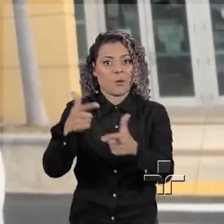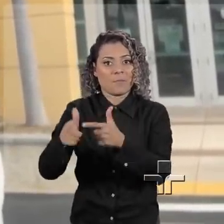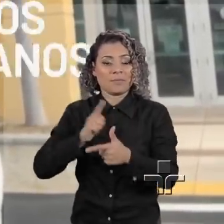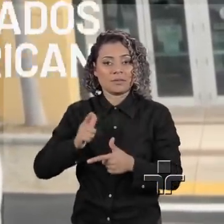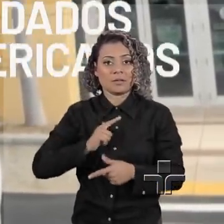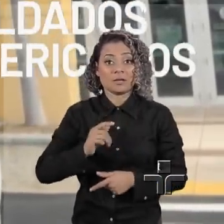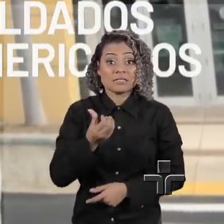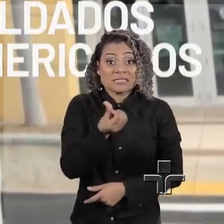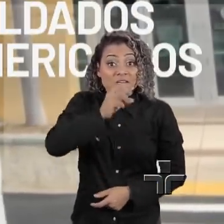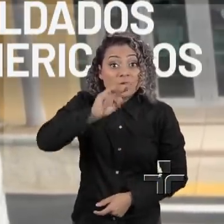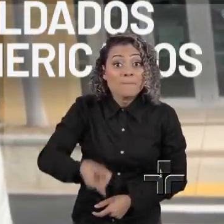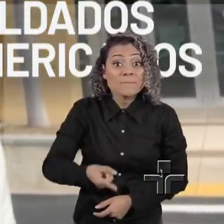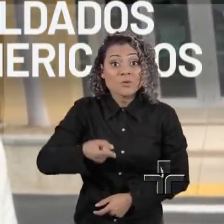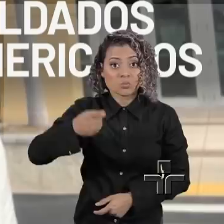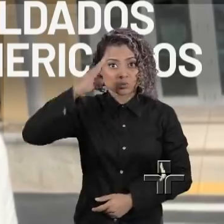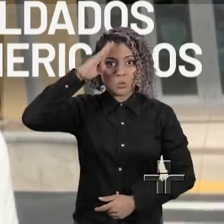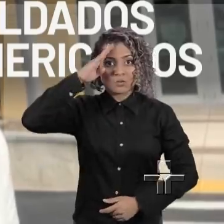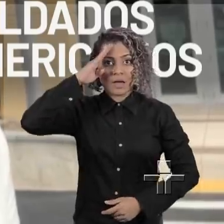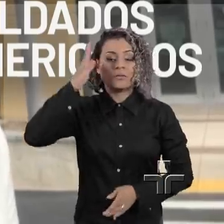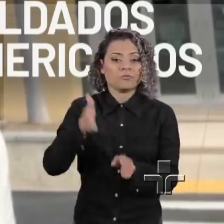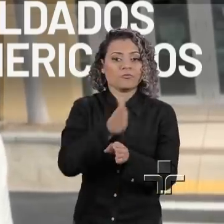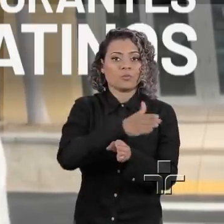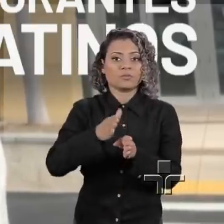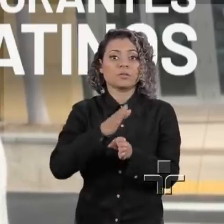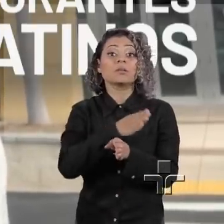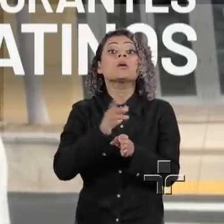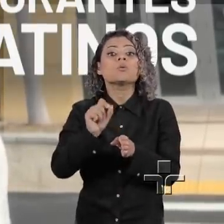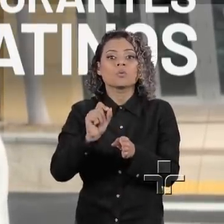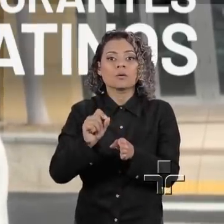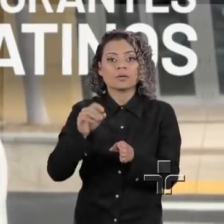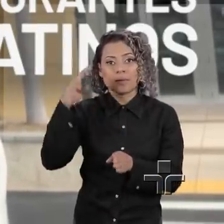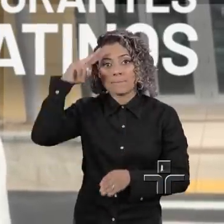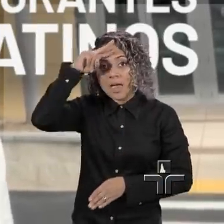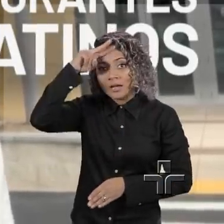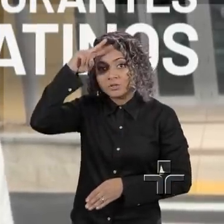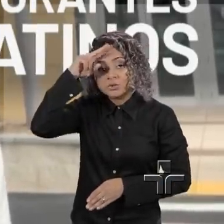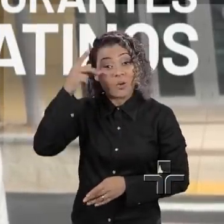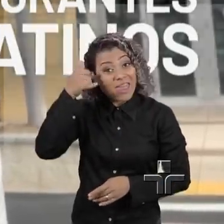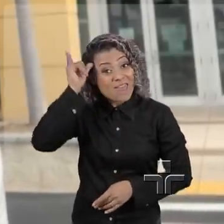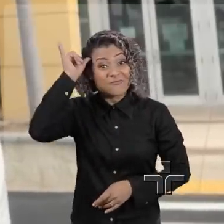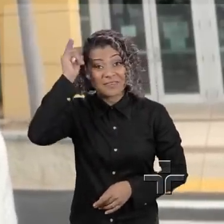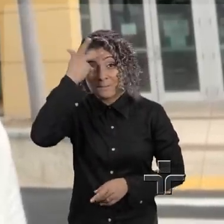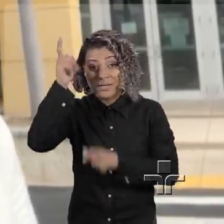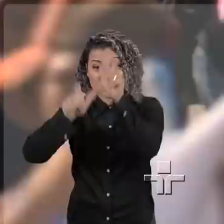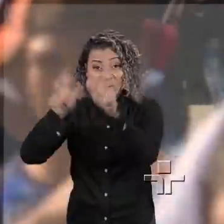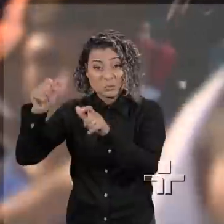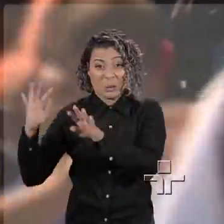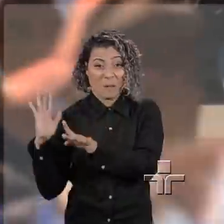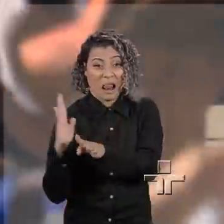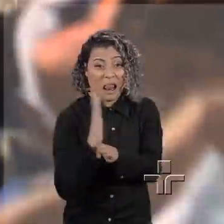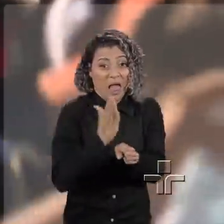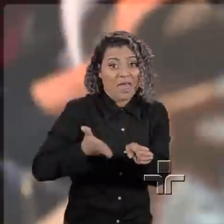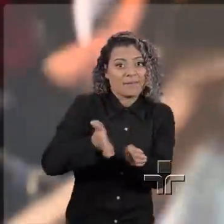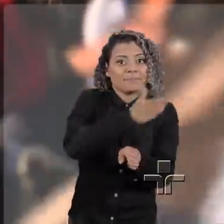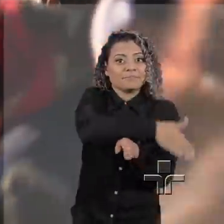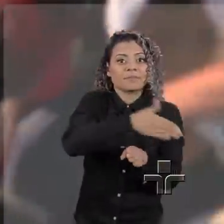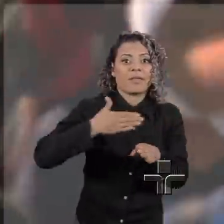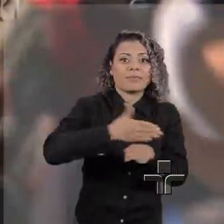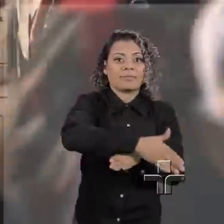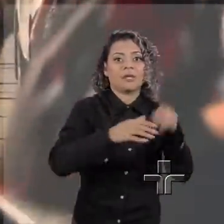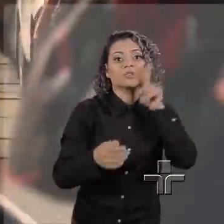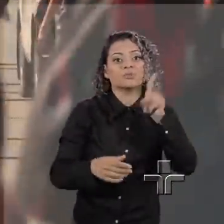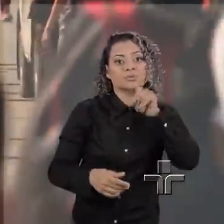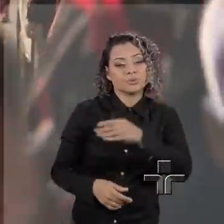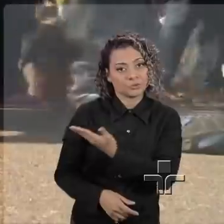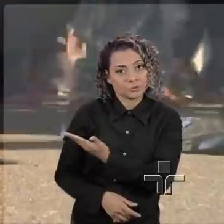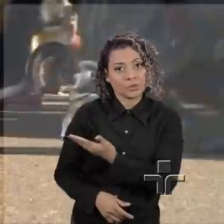mil soldados foram enviados à fronteira do México para impedir a entrada de caravanas com 7 mil latinos. A maioria dos imigrantes vem da